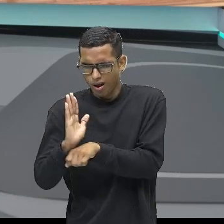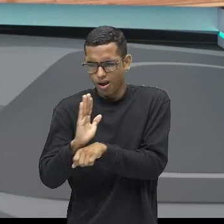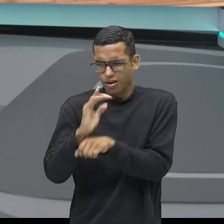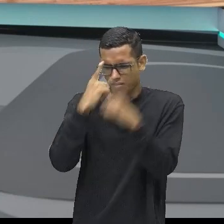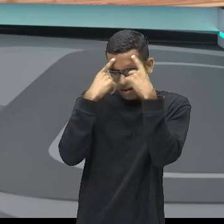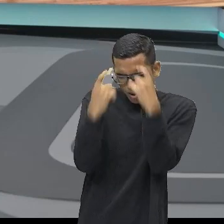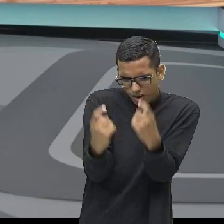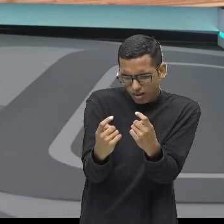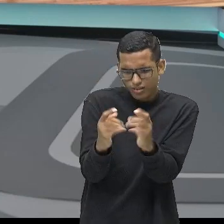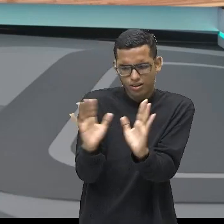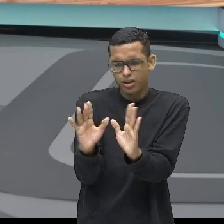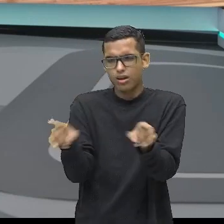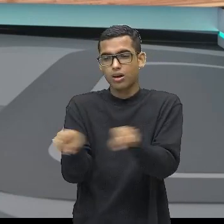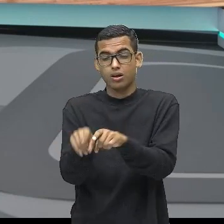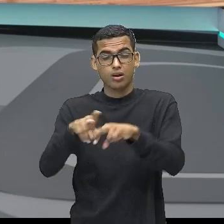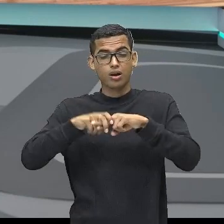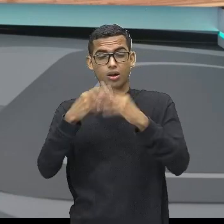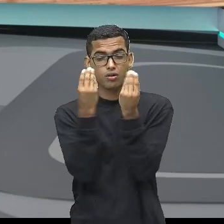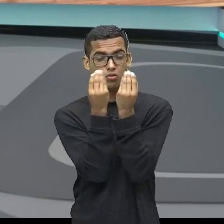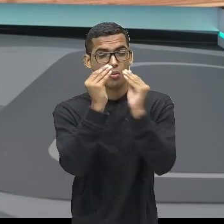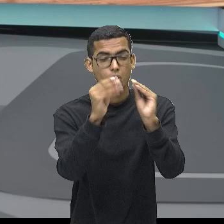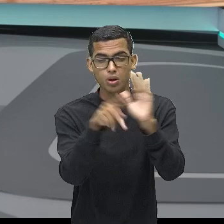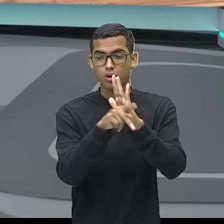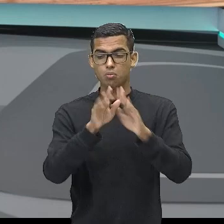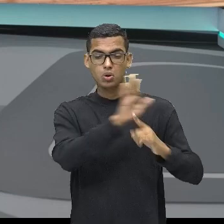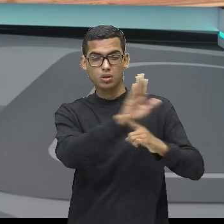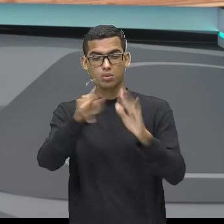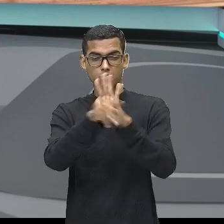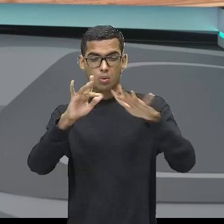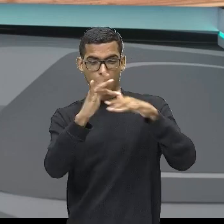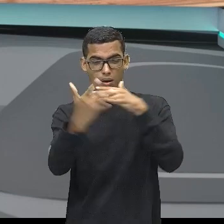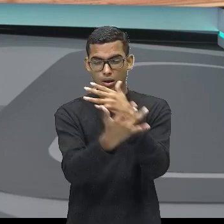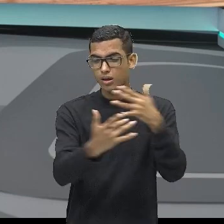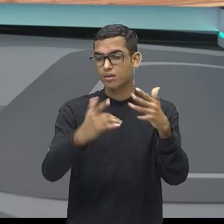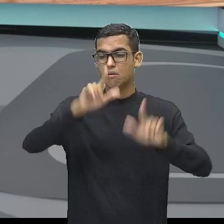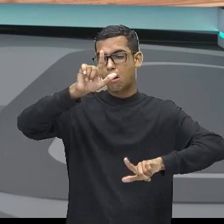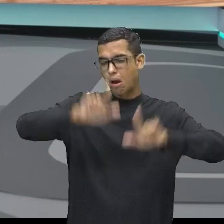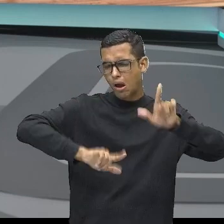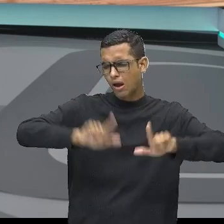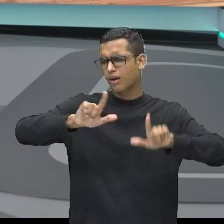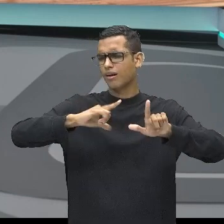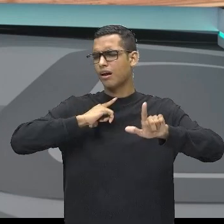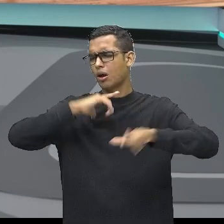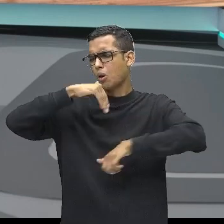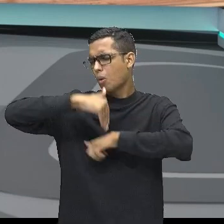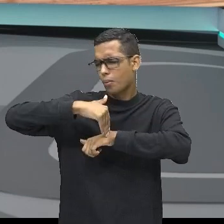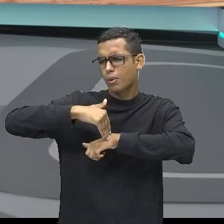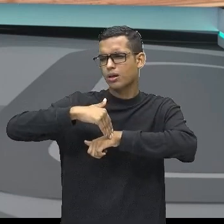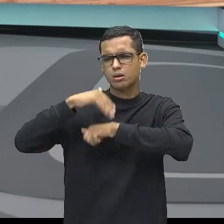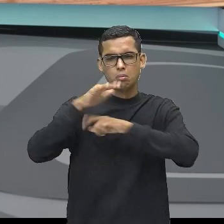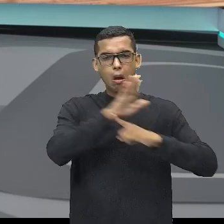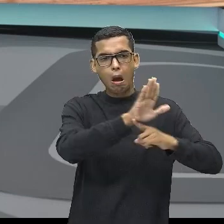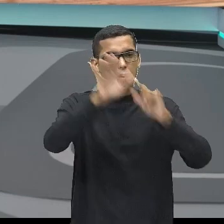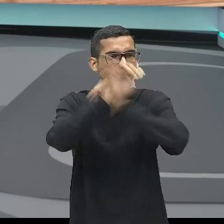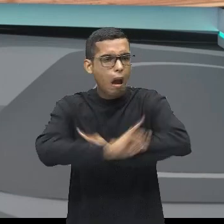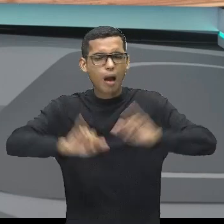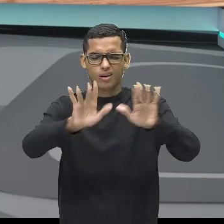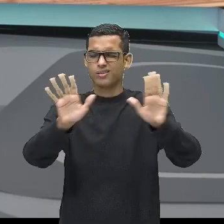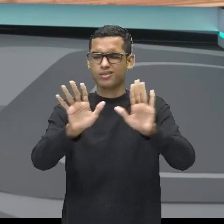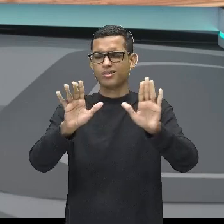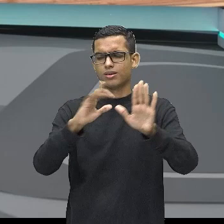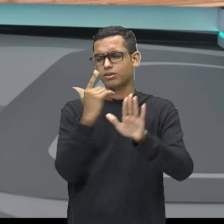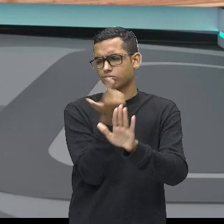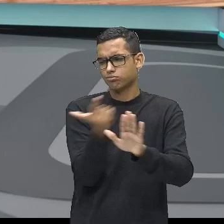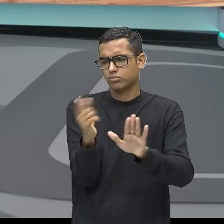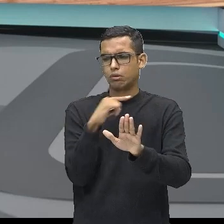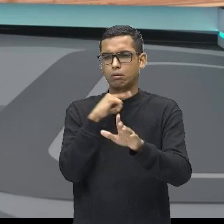pela mídia. A gente viu que foram expostos argumentos diferenciados também para defender cada um desses pontos de vista, ok? Já vimos